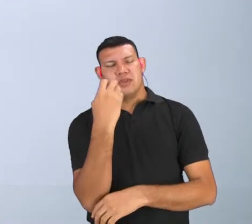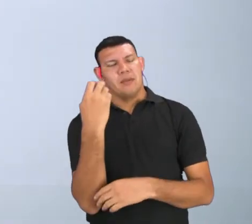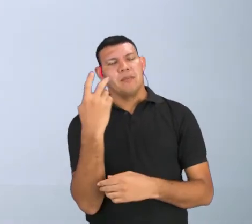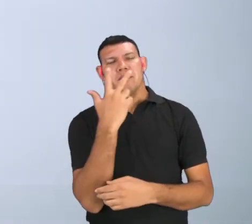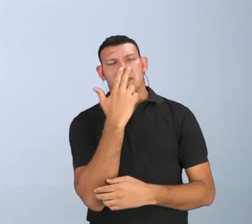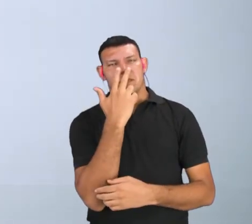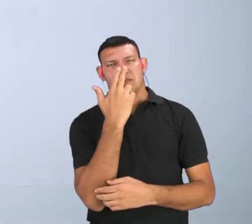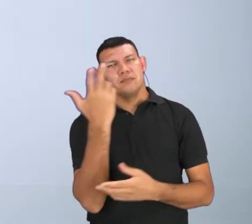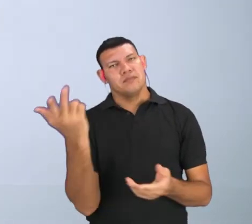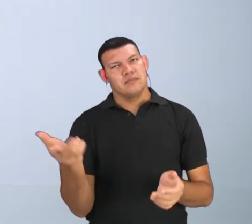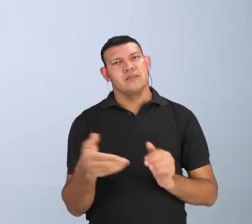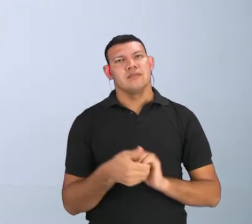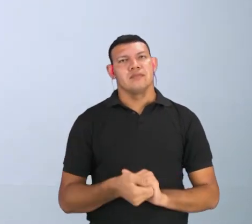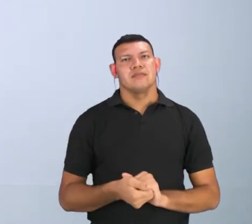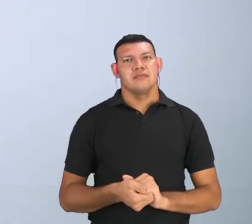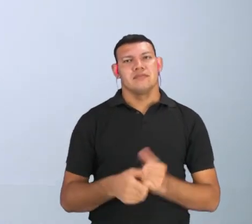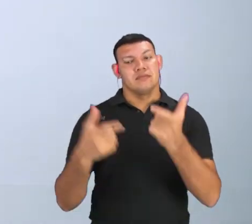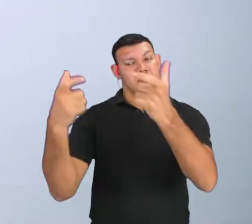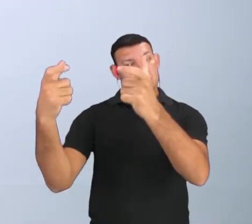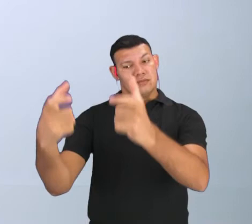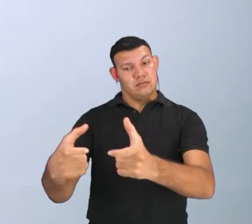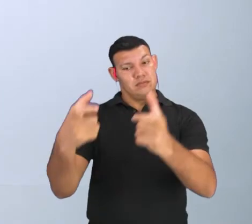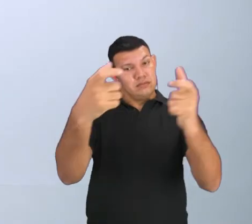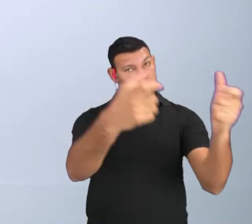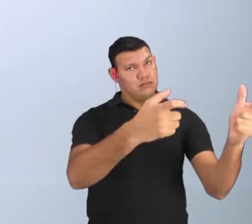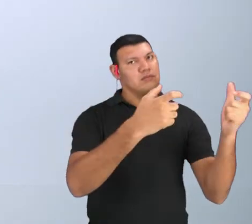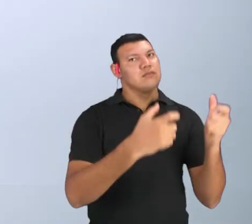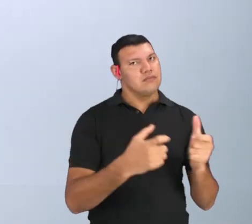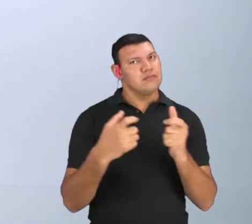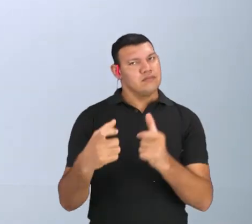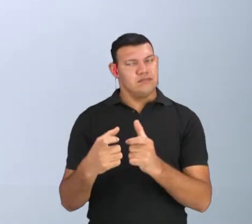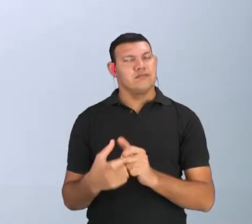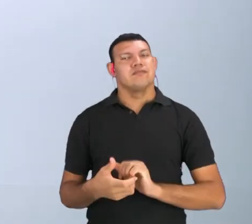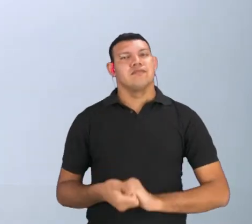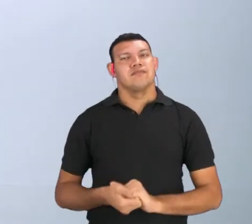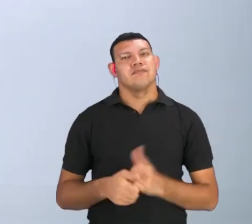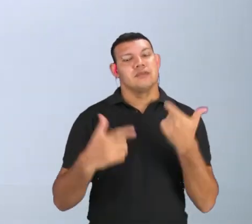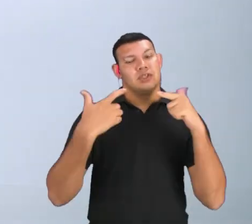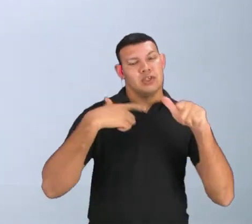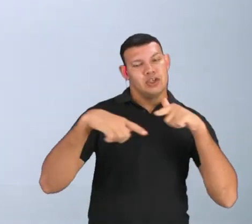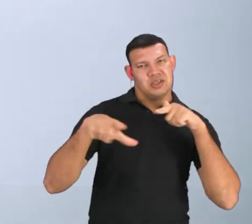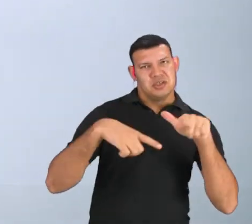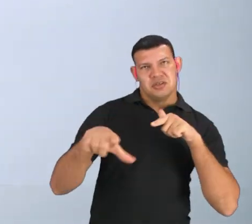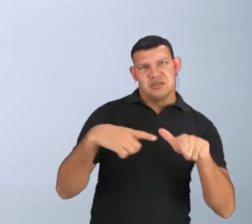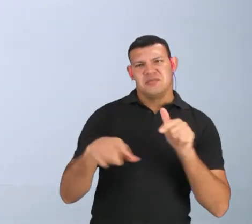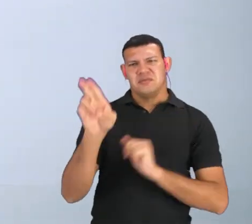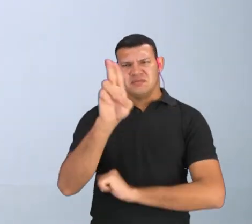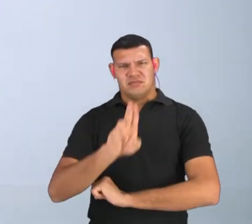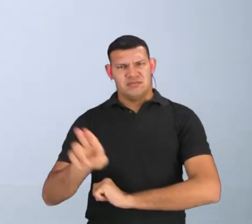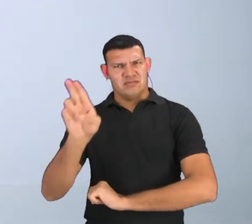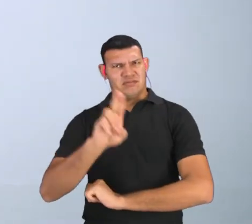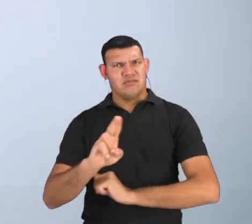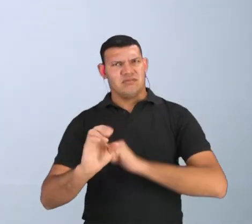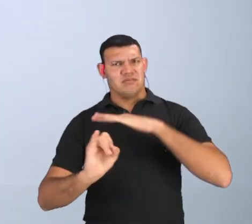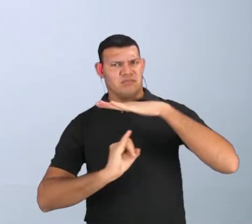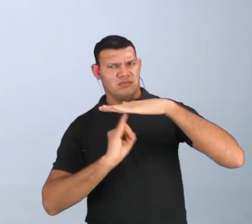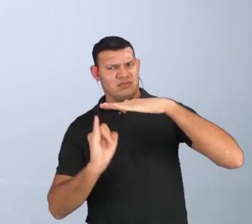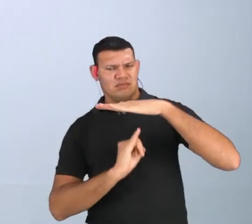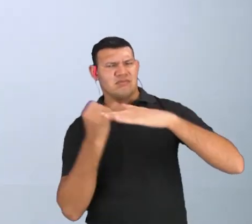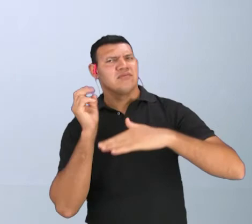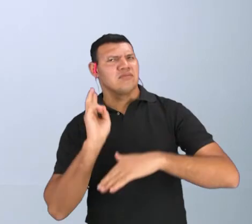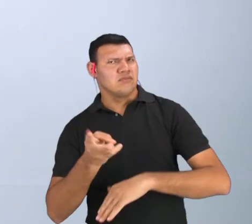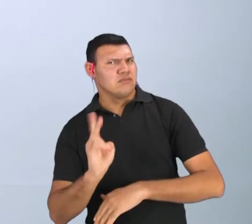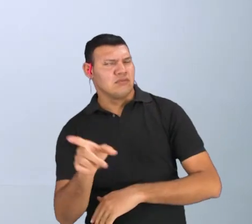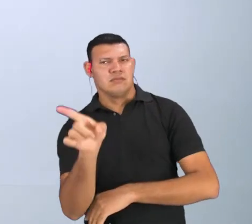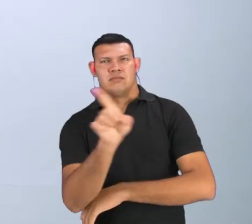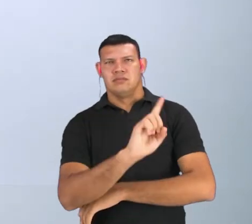é similar, com exceção dos lugares em que a gente se encontra. No trabalho a gente não pode utilizar a linguagem coloquial a